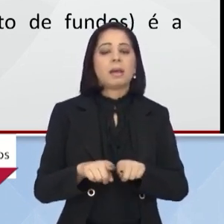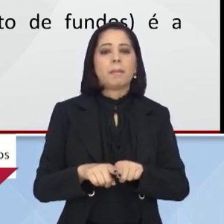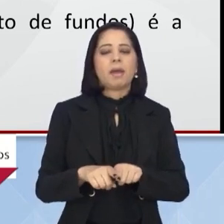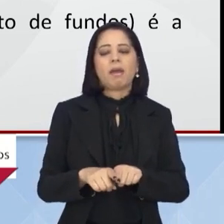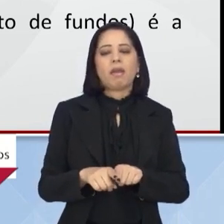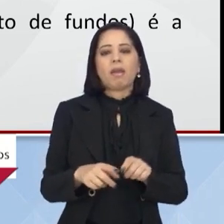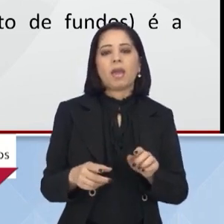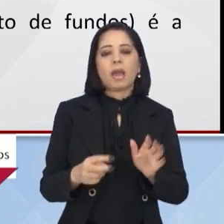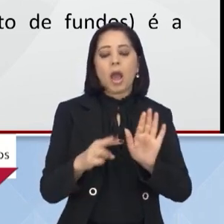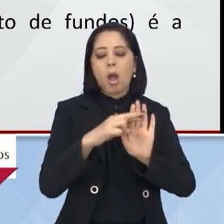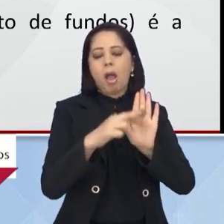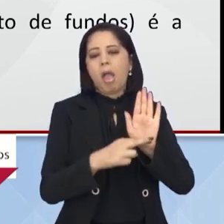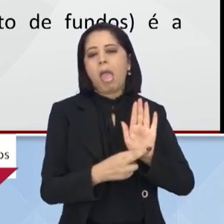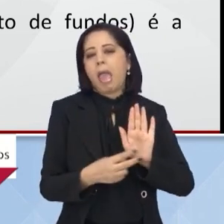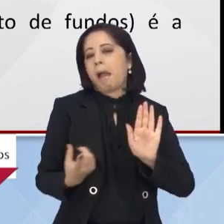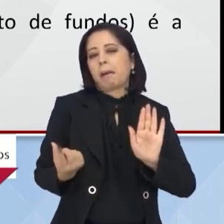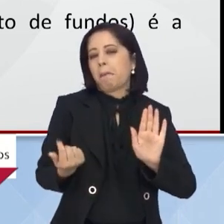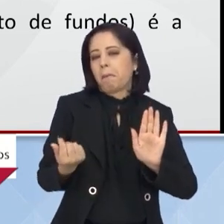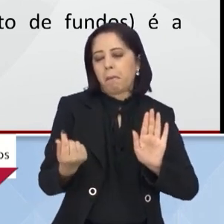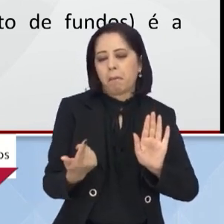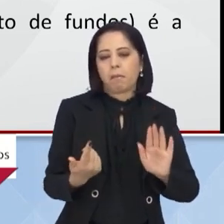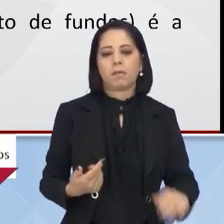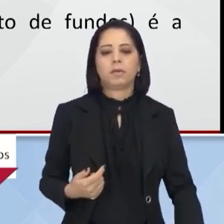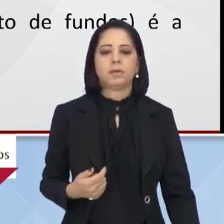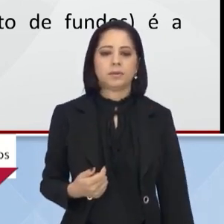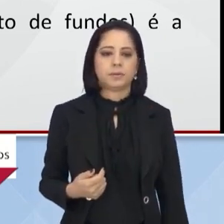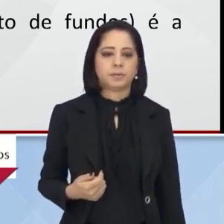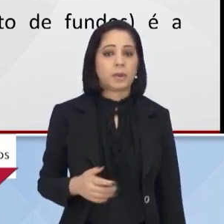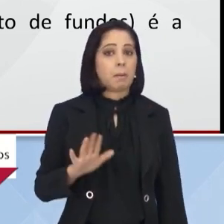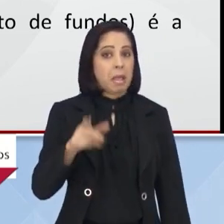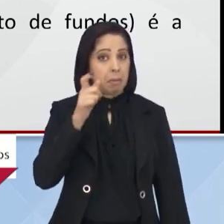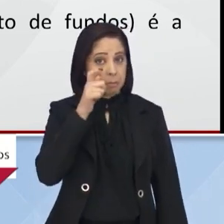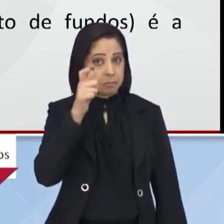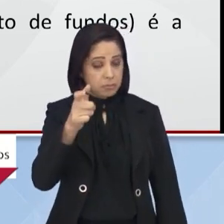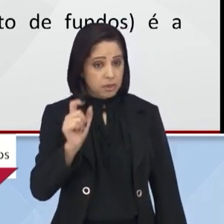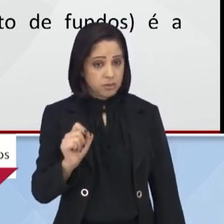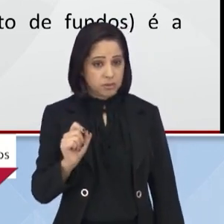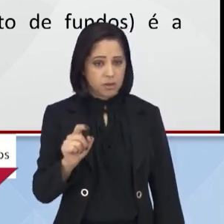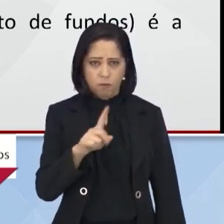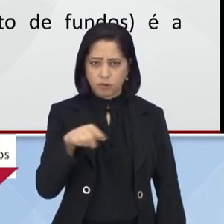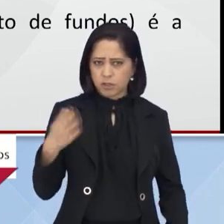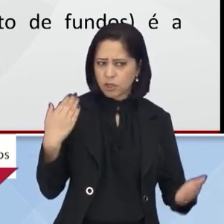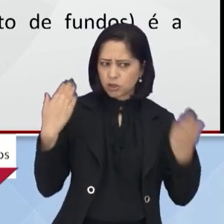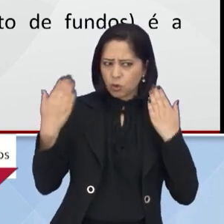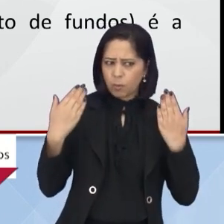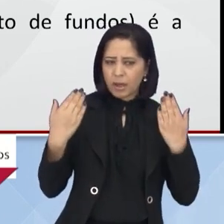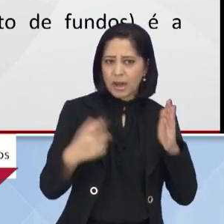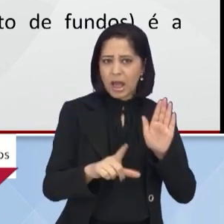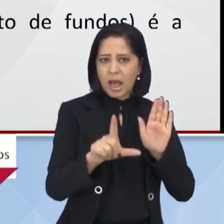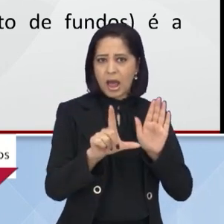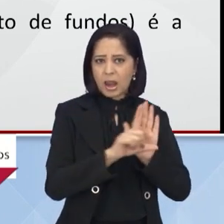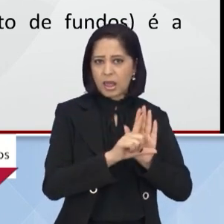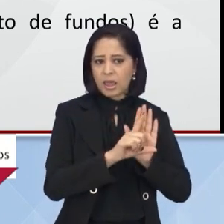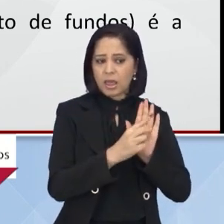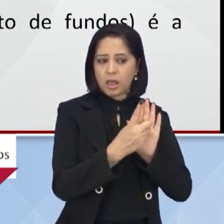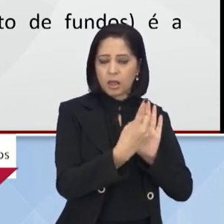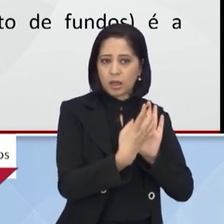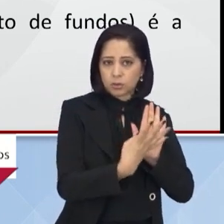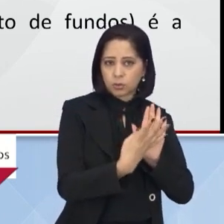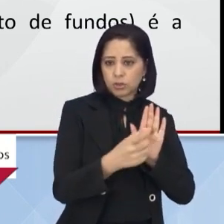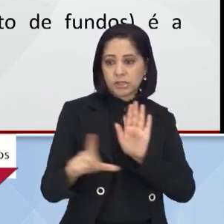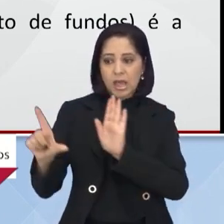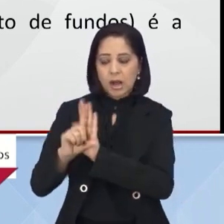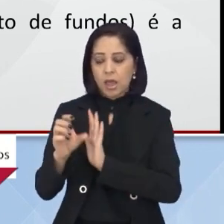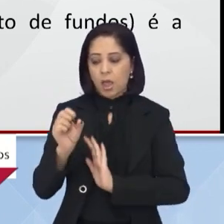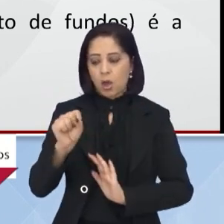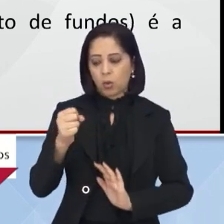Então a gente tem tudo ali pra gente utilizar e é interessante notar se vocês compararem a lei 8666 com a 1463